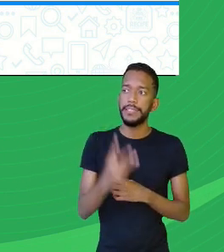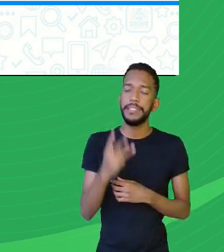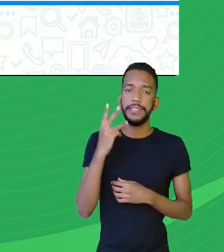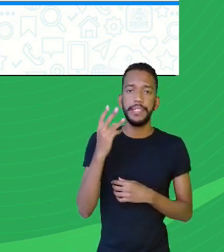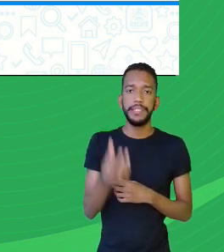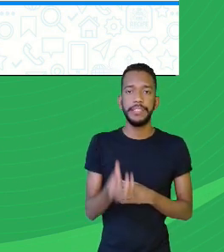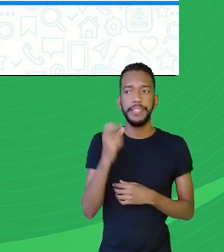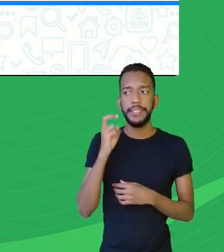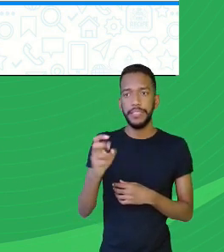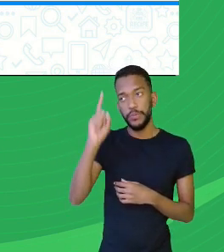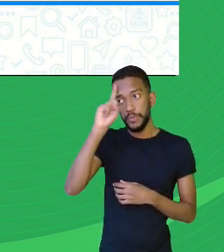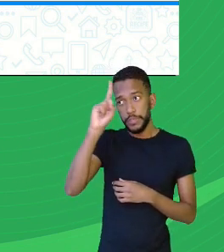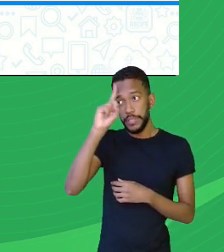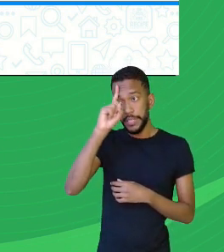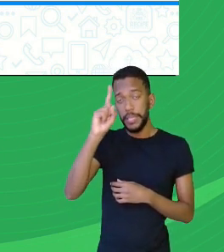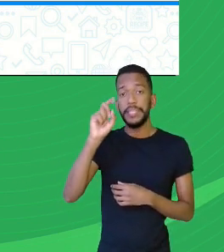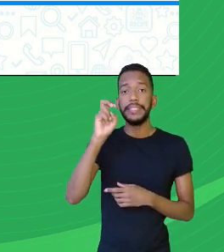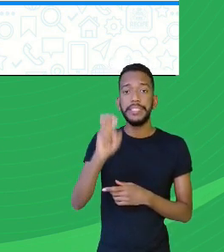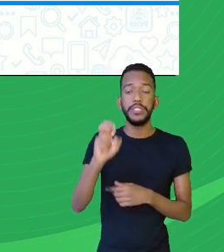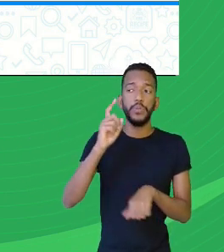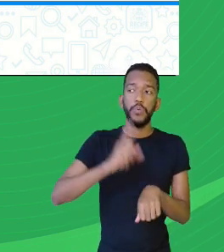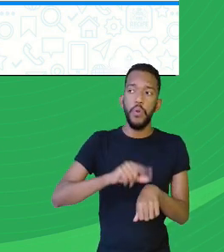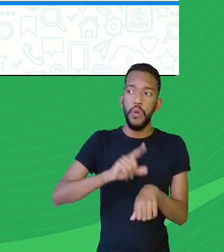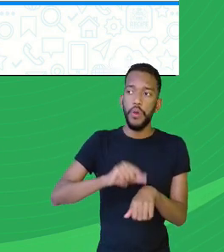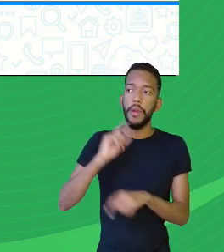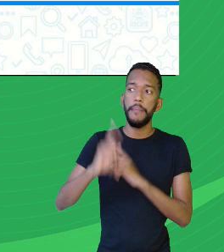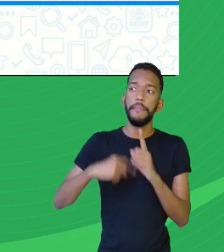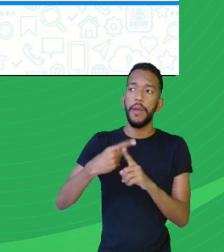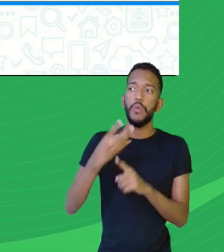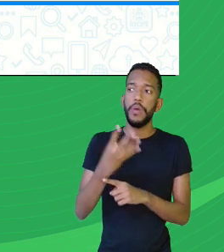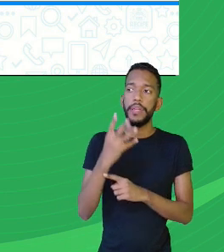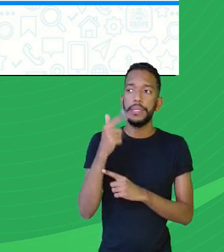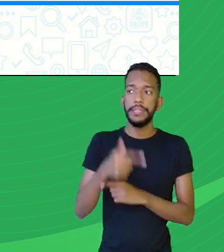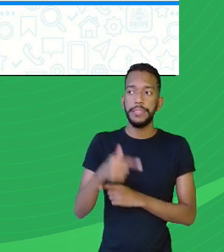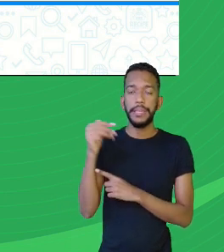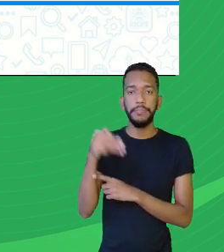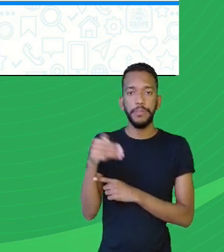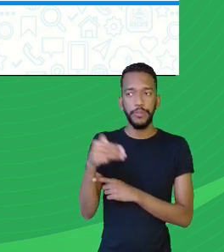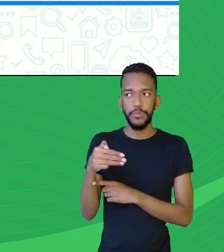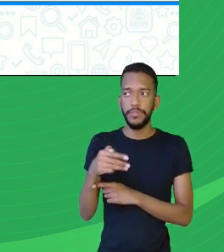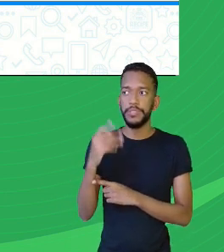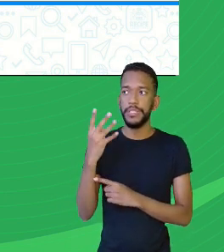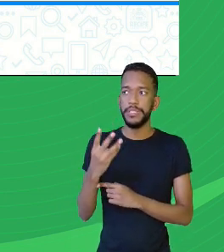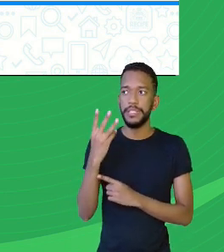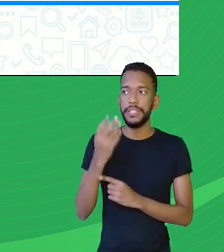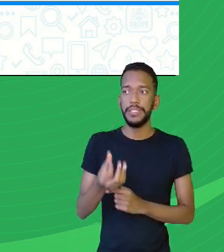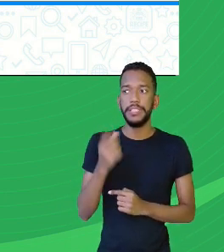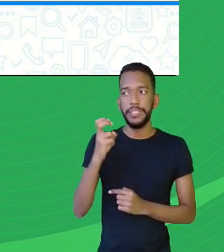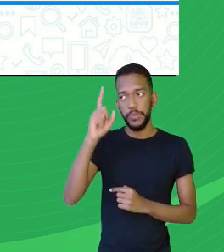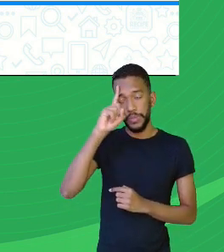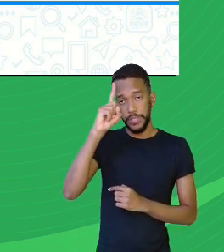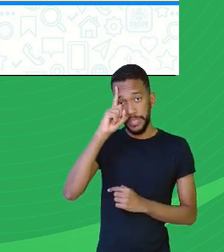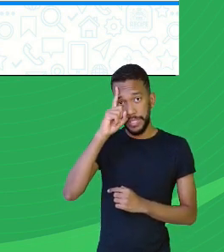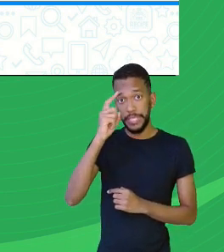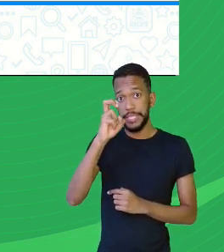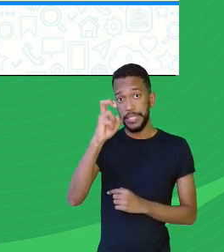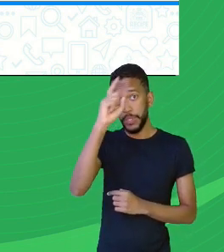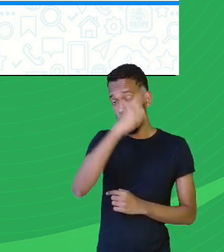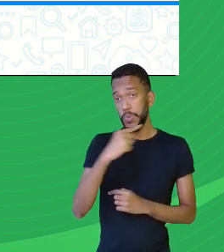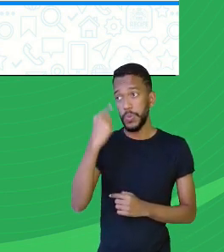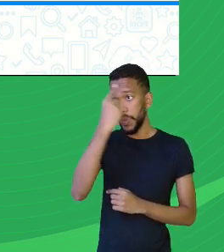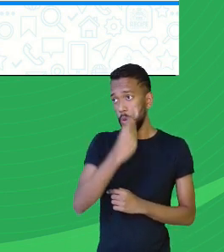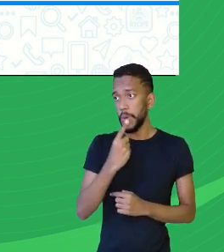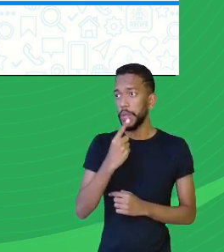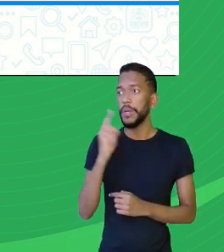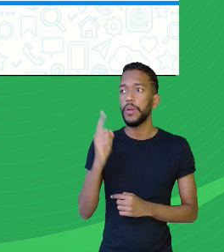dias, 5 horas e 45 minutos. Olha só, 365 dias, 5 horas